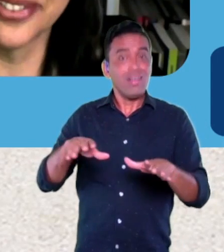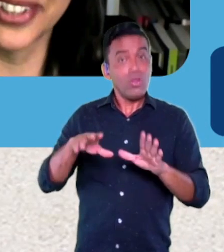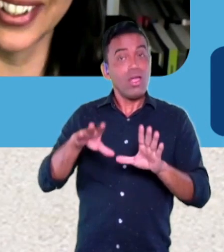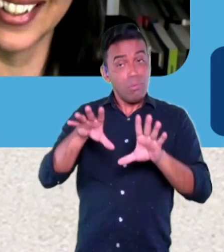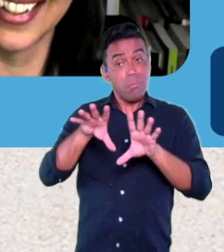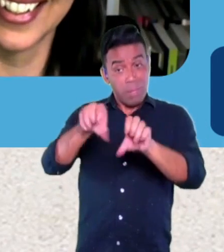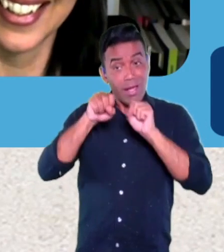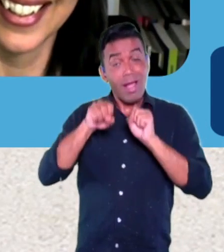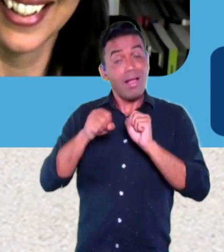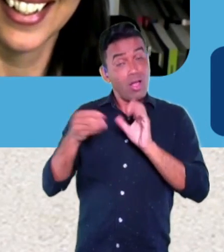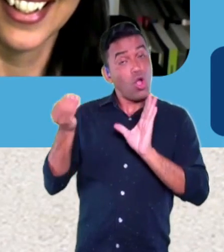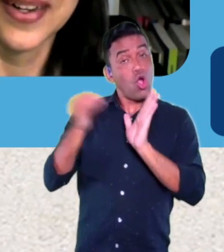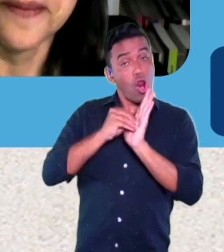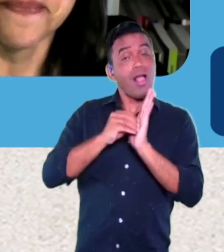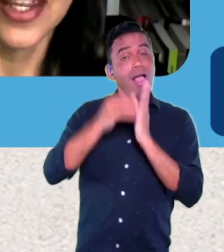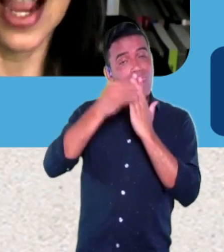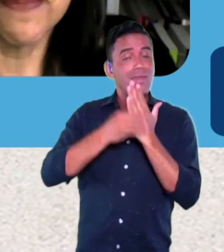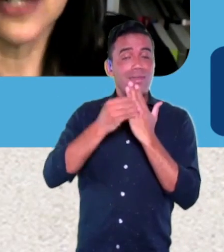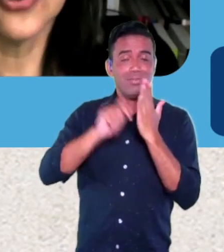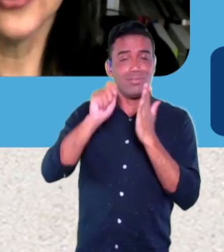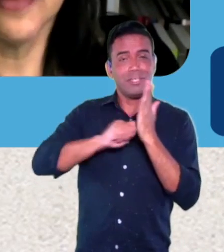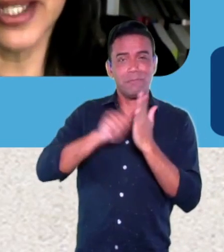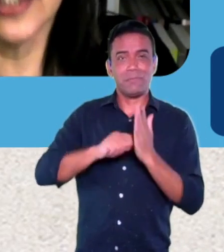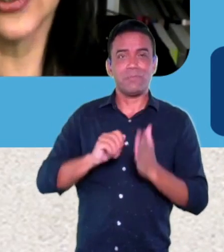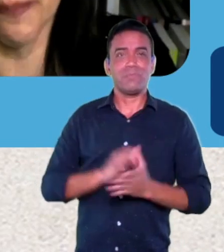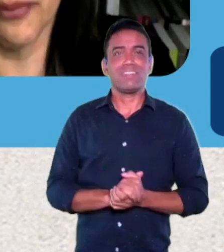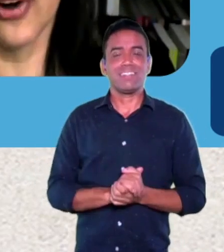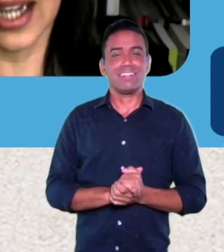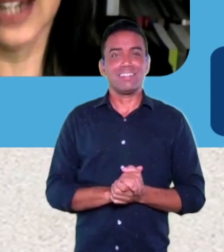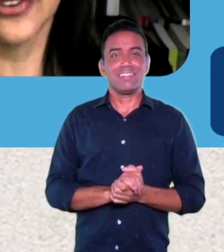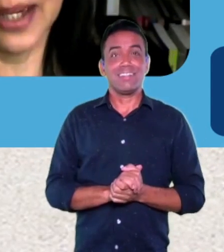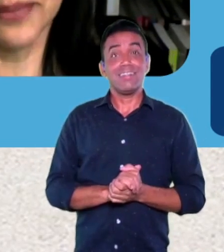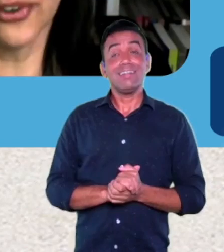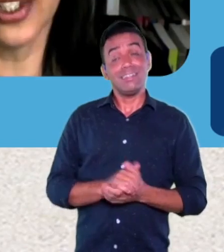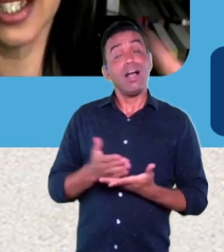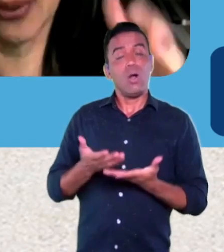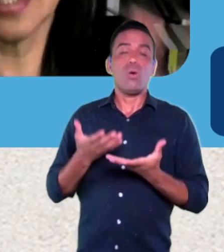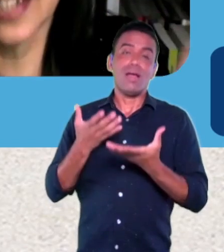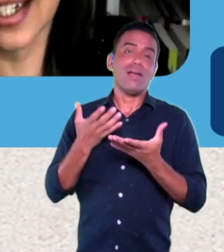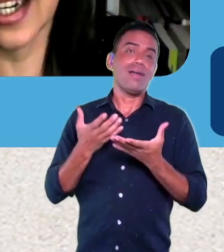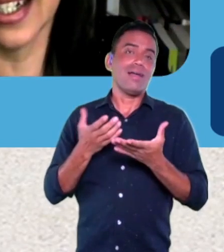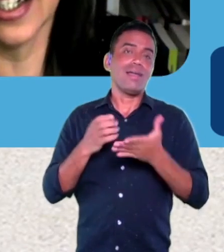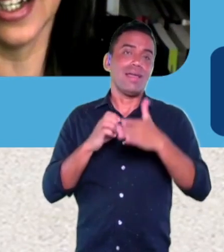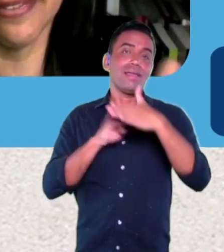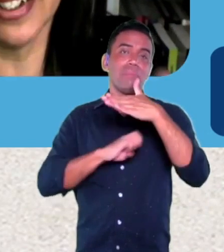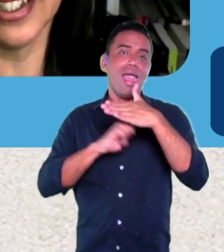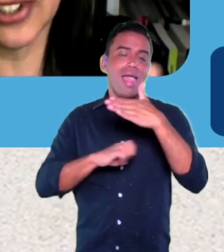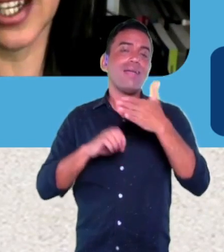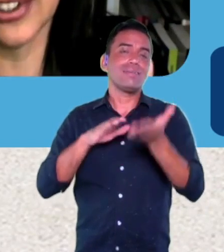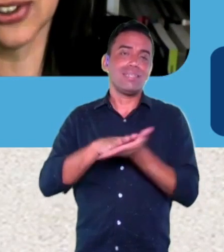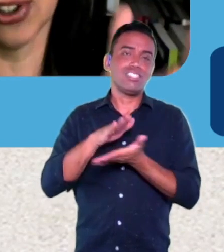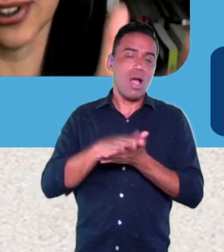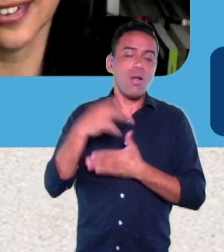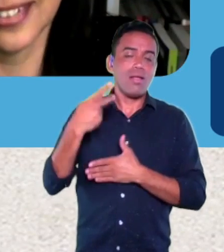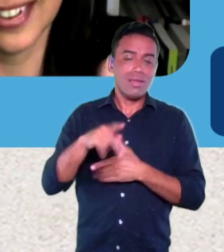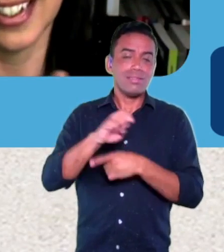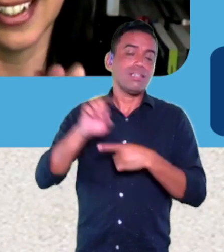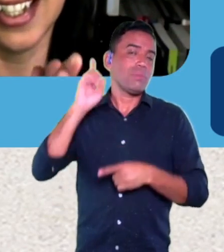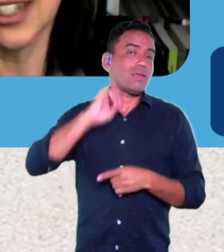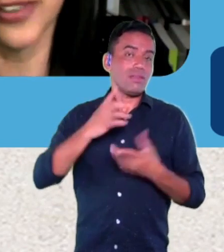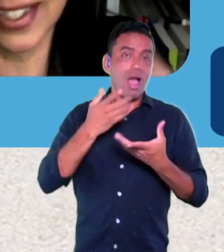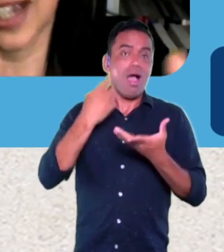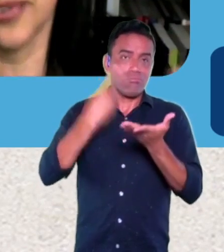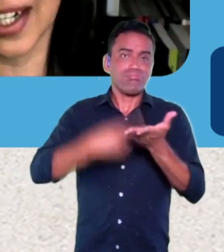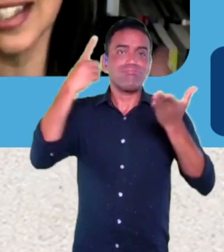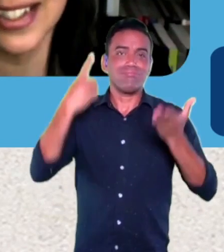algum livro. Agora sim, a pessoa de Minas topou, claro, né? Que eu cheguei com essa encrenca lá e falei, gente, ó,